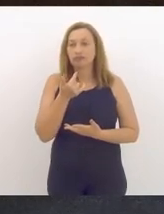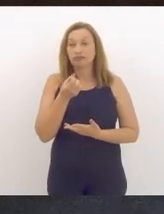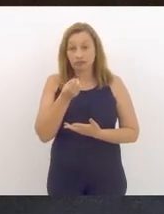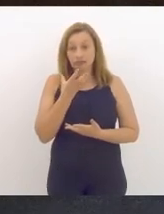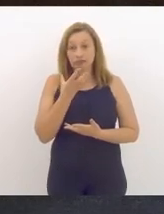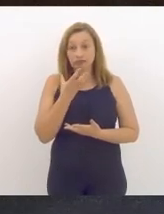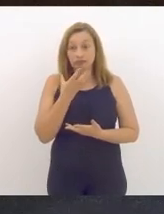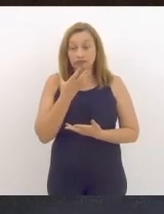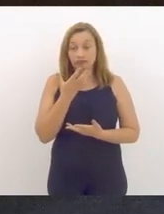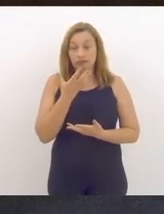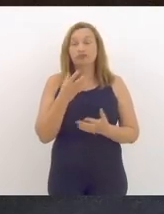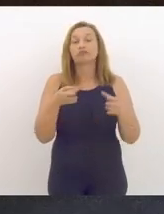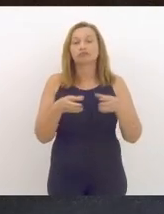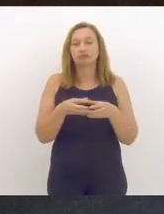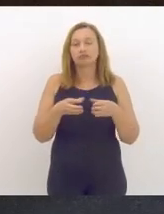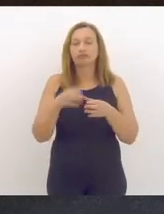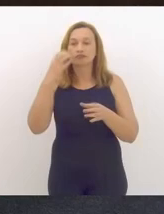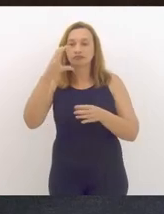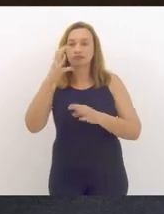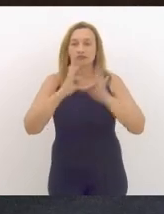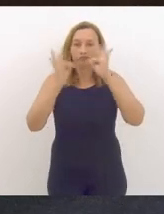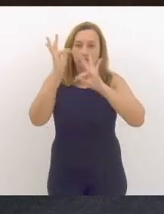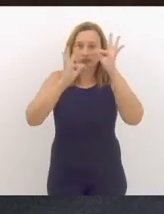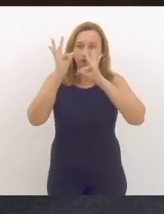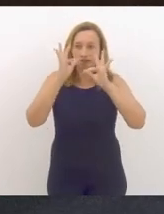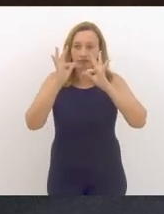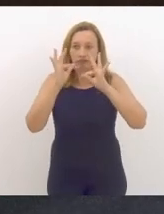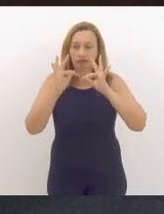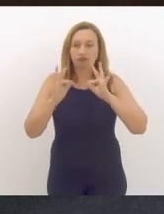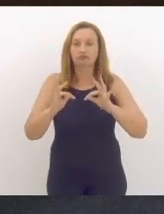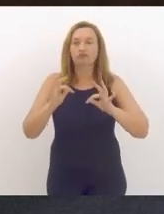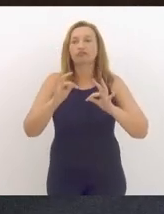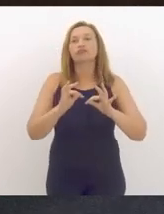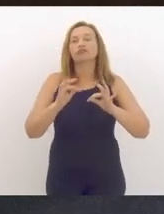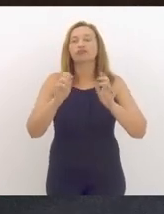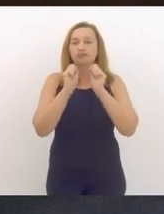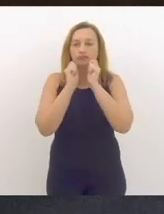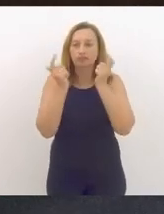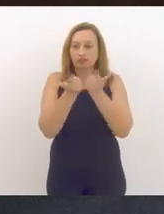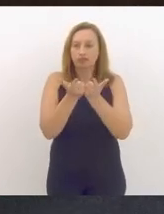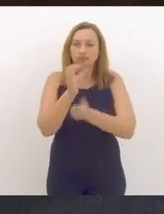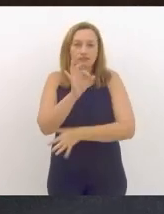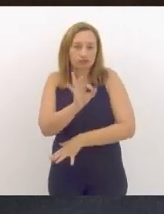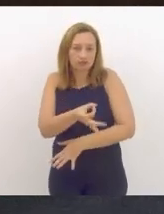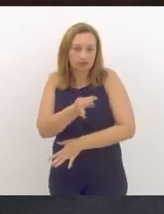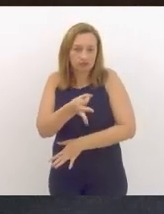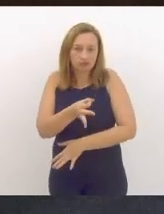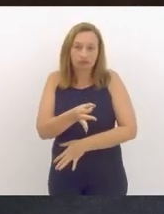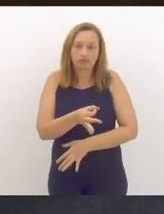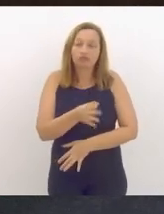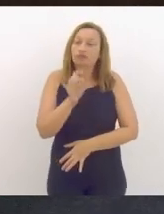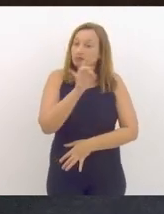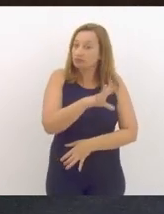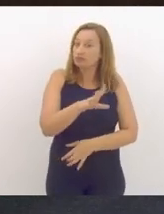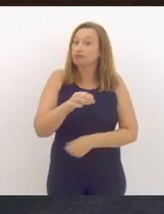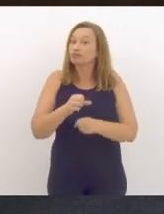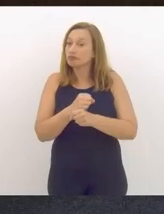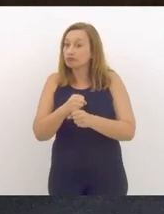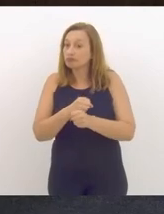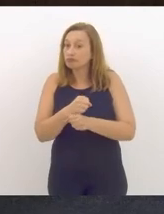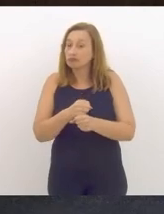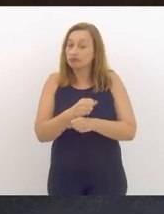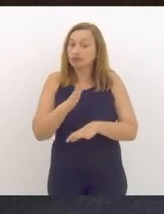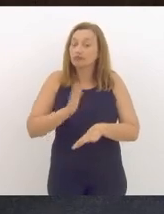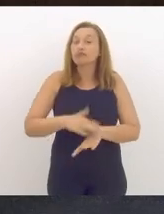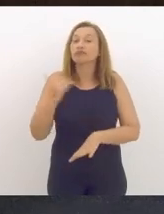favorável presidir a Comissão de Ciência e Tecnologia nesse contexto, que a Assembleia Legislativa efetivamente se tornou, nos últimos anos, uma das